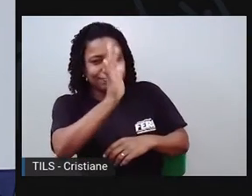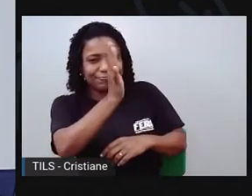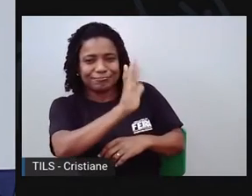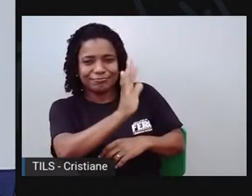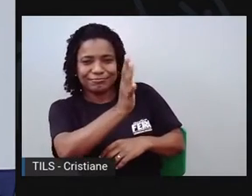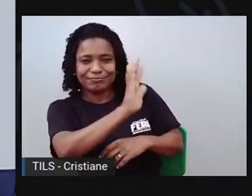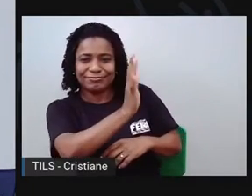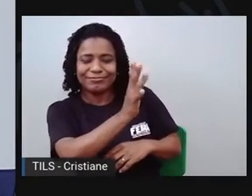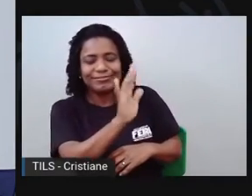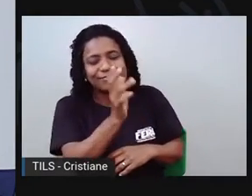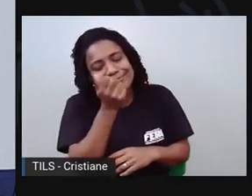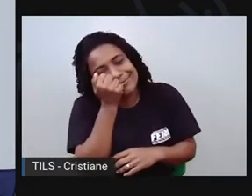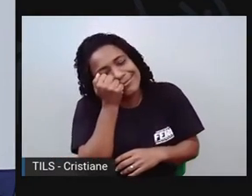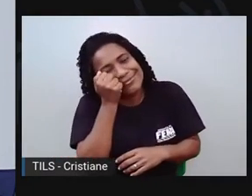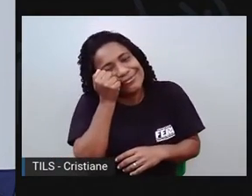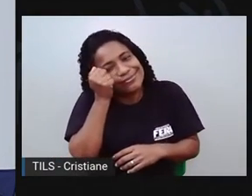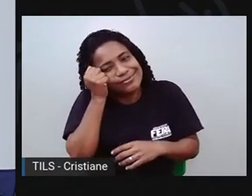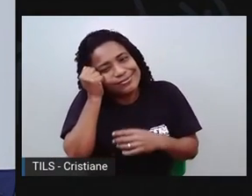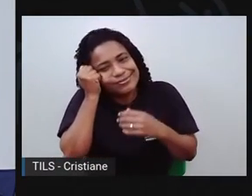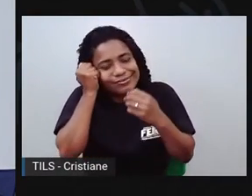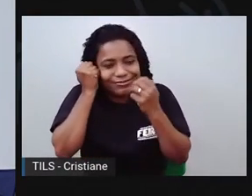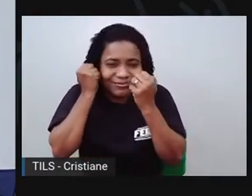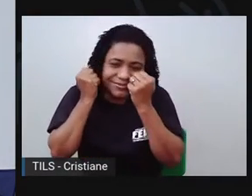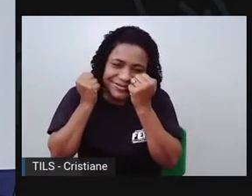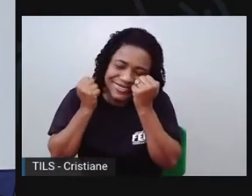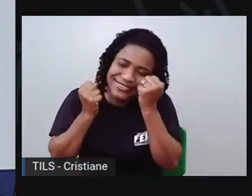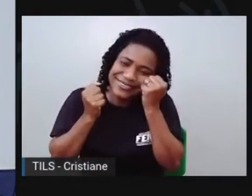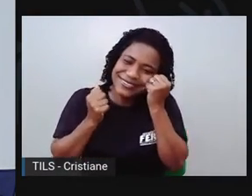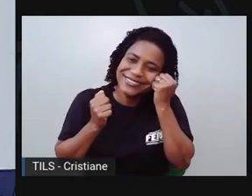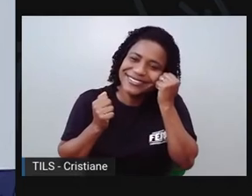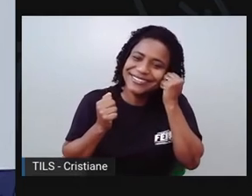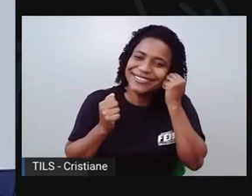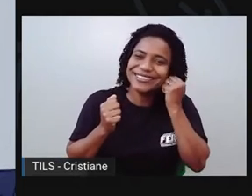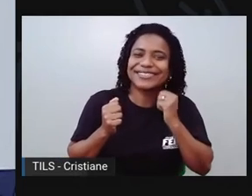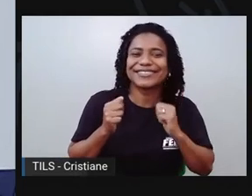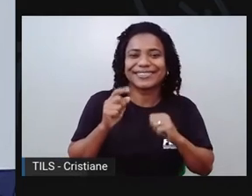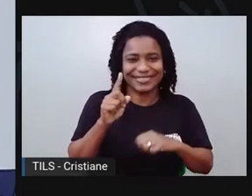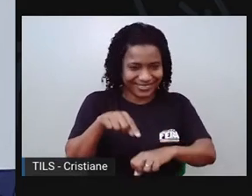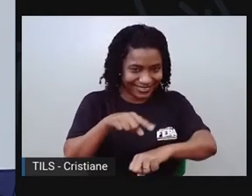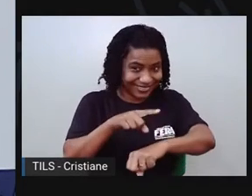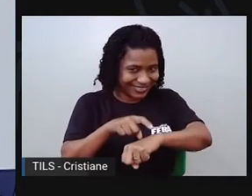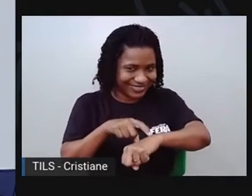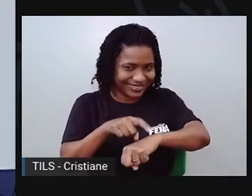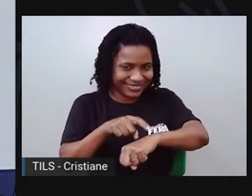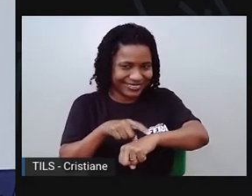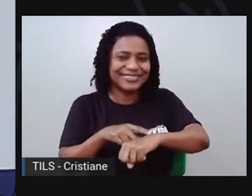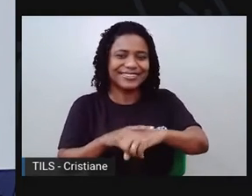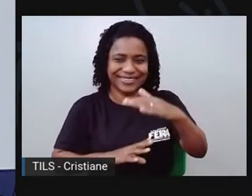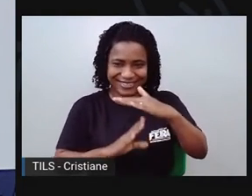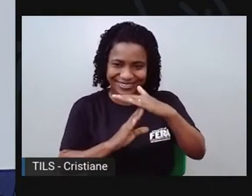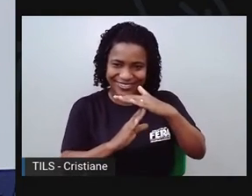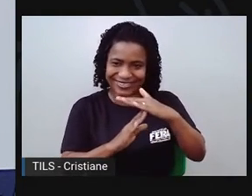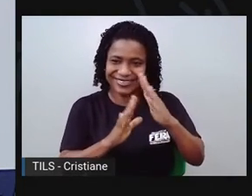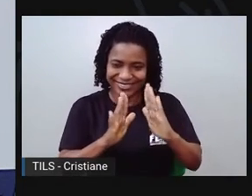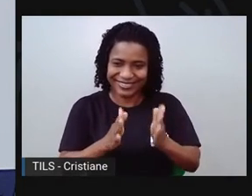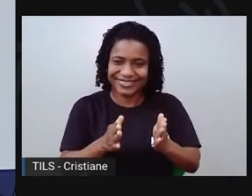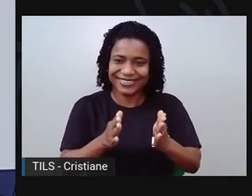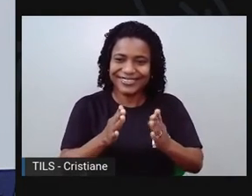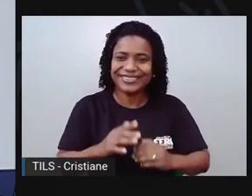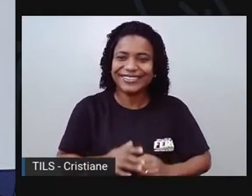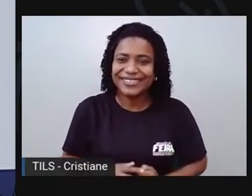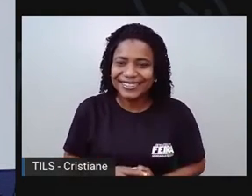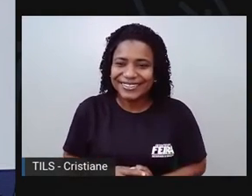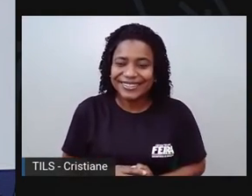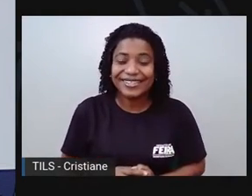fez chorar. Oh, eu acho que já passou o nosso tempo. Que tal a gente